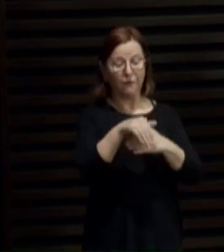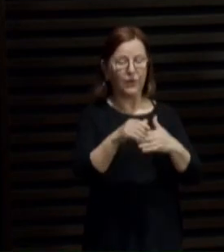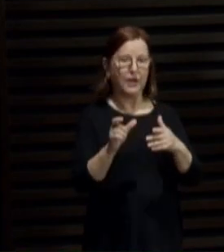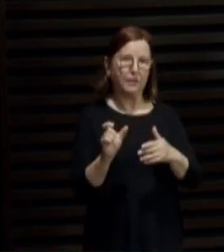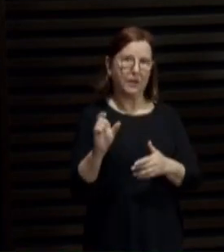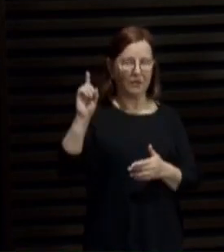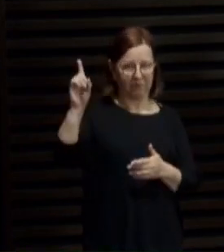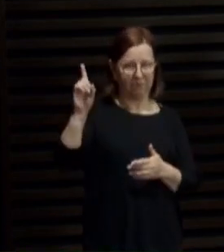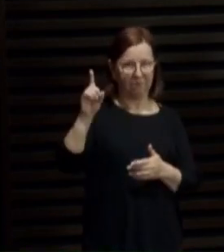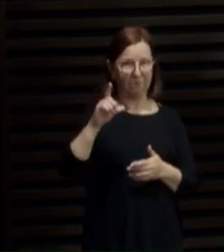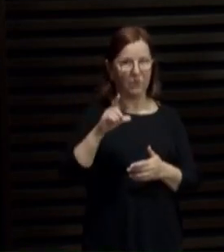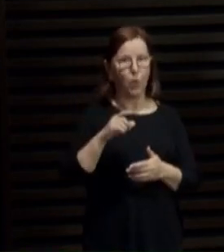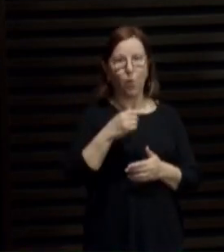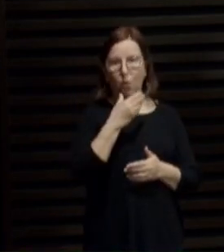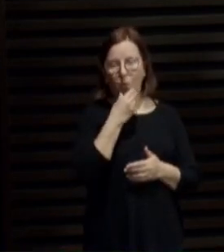era um carroceiro.